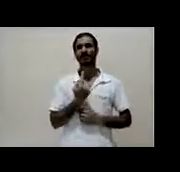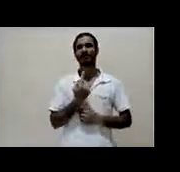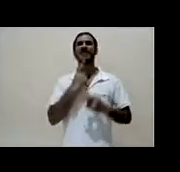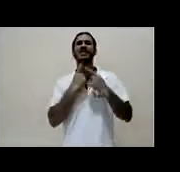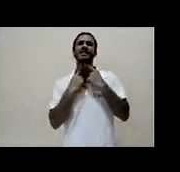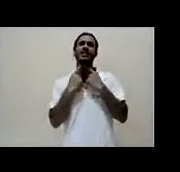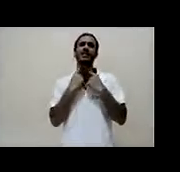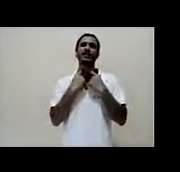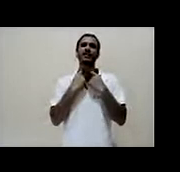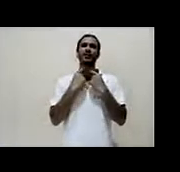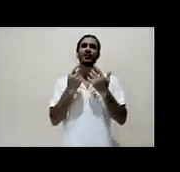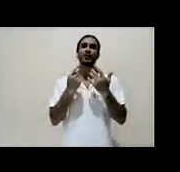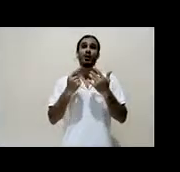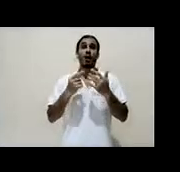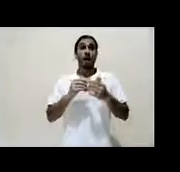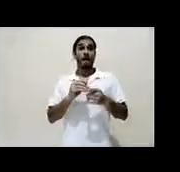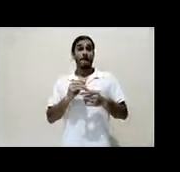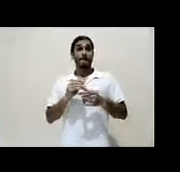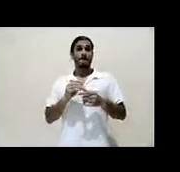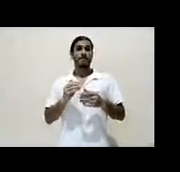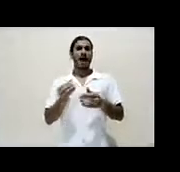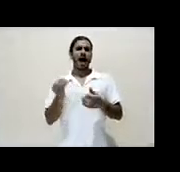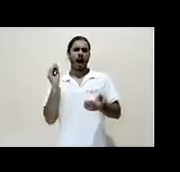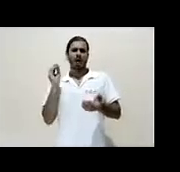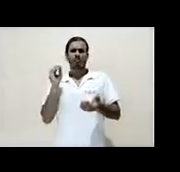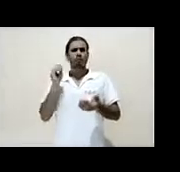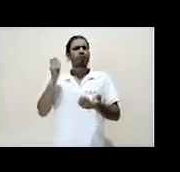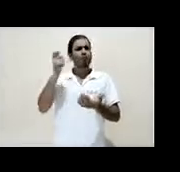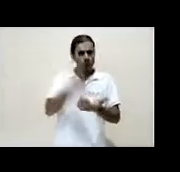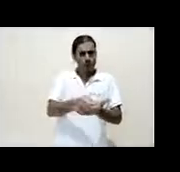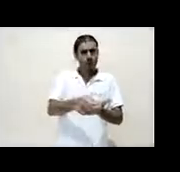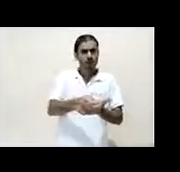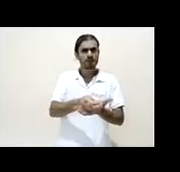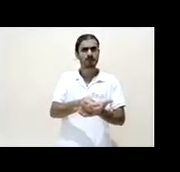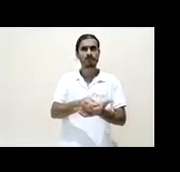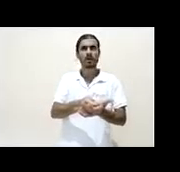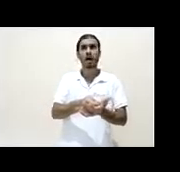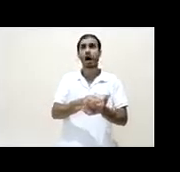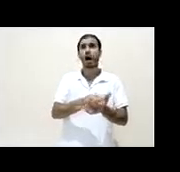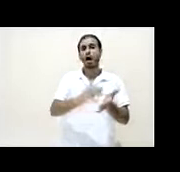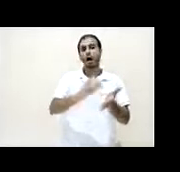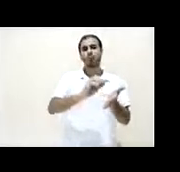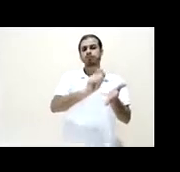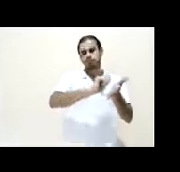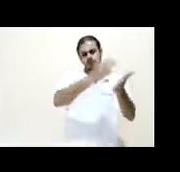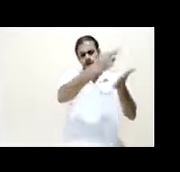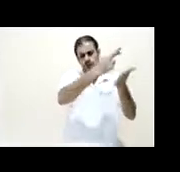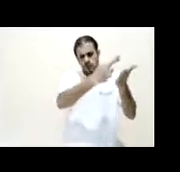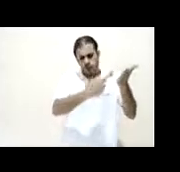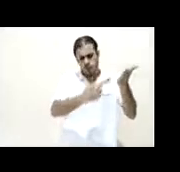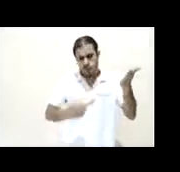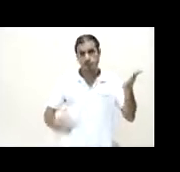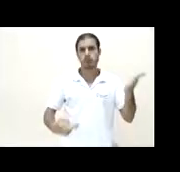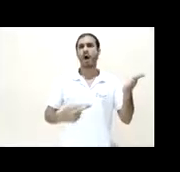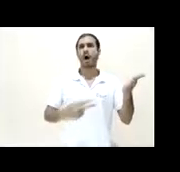fazer essa análise estática dos códigos de programação justamente com um questionário multidimensional, né? Lembrando aqui,